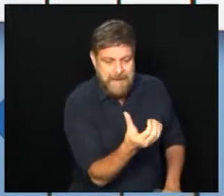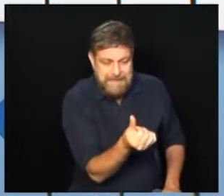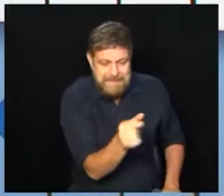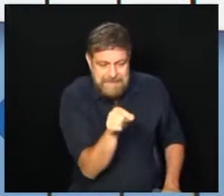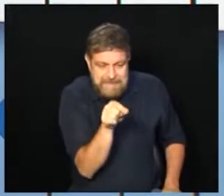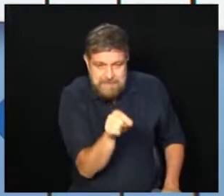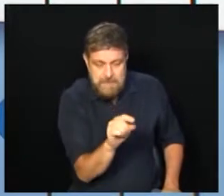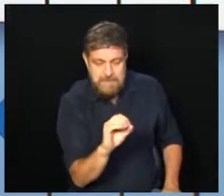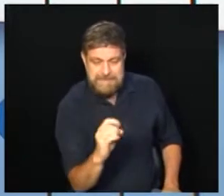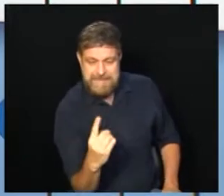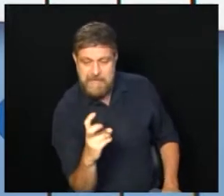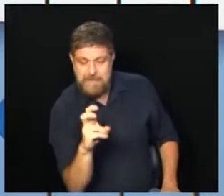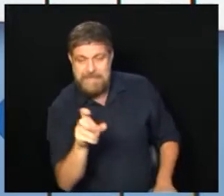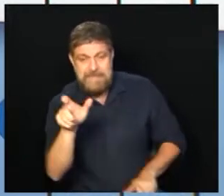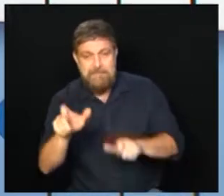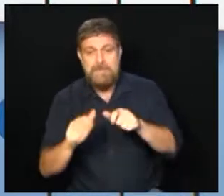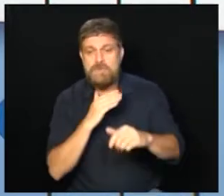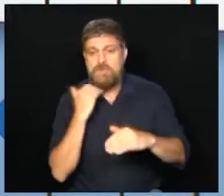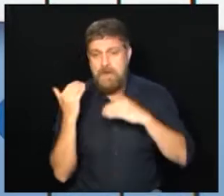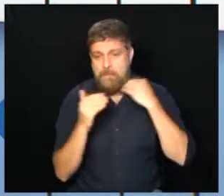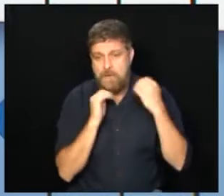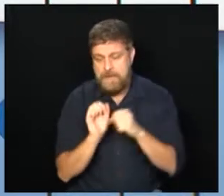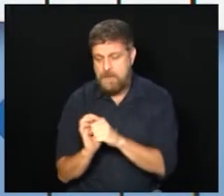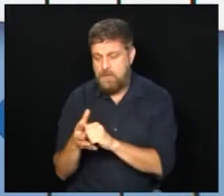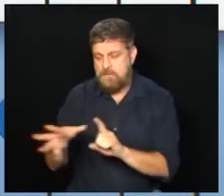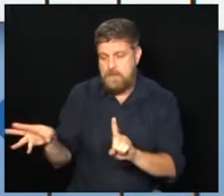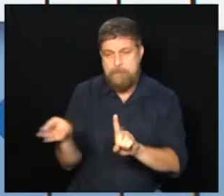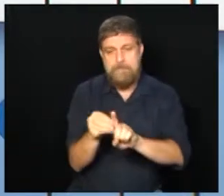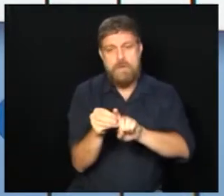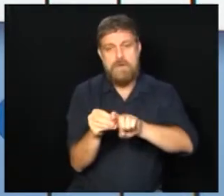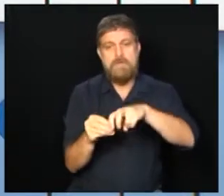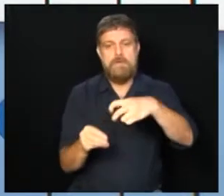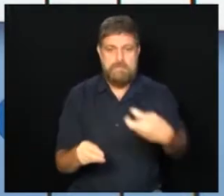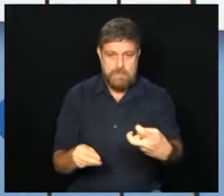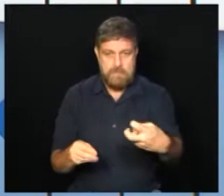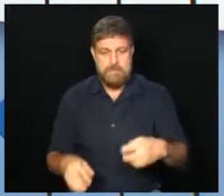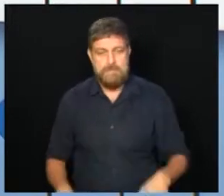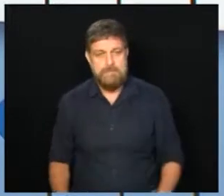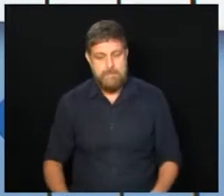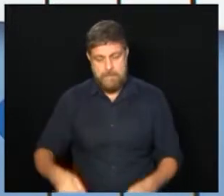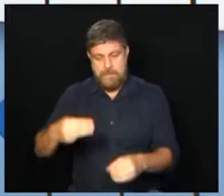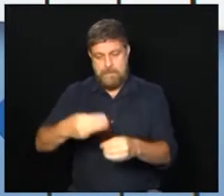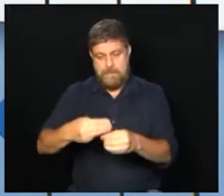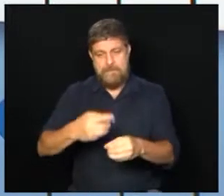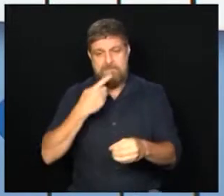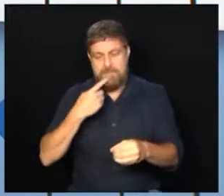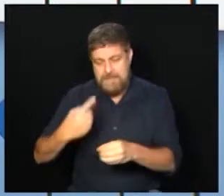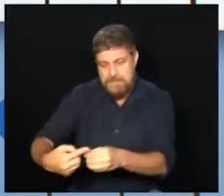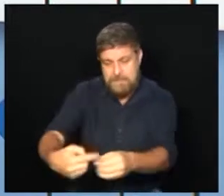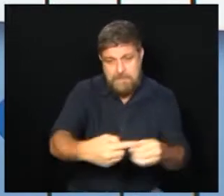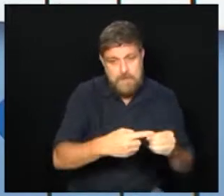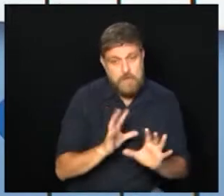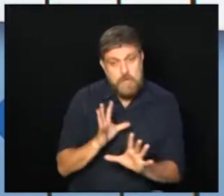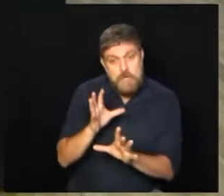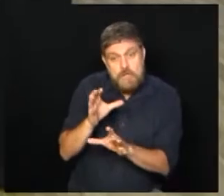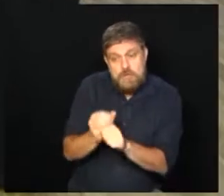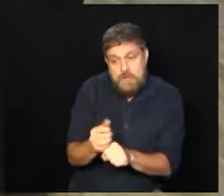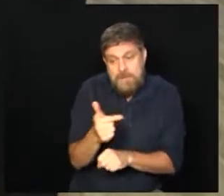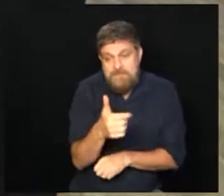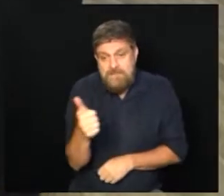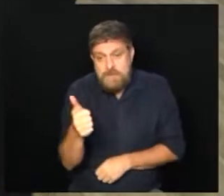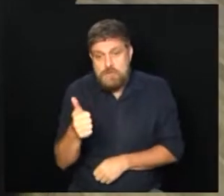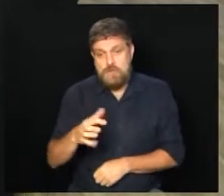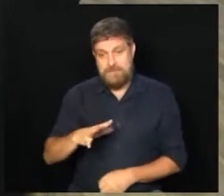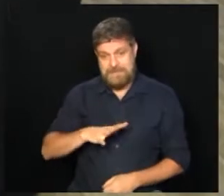146.015 óbitos devido à Covid-19. Agora nós vamos falar da região metropolitana de Campinas, que compreende 21 municípios.